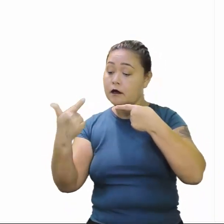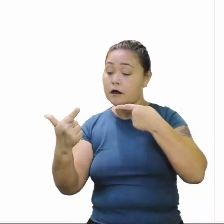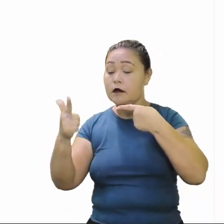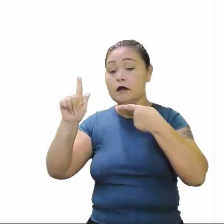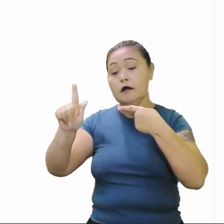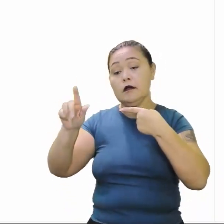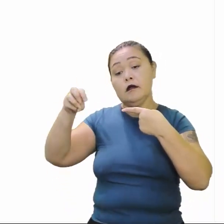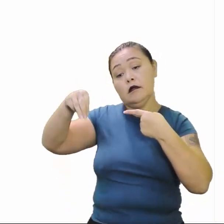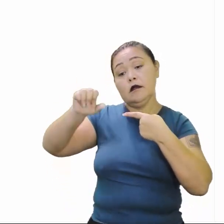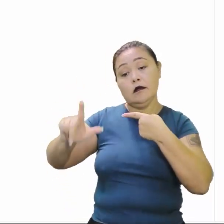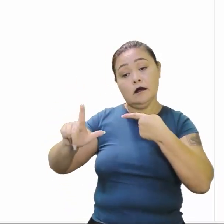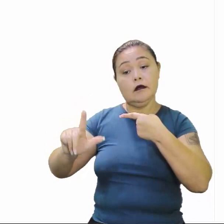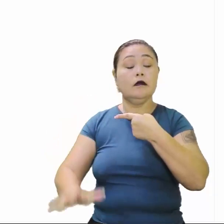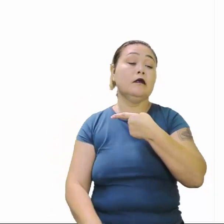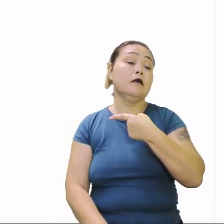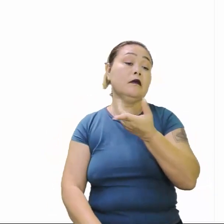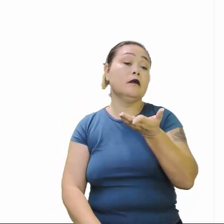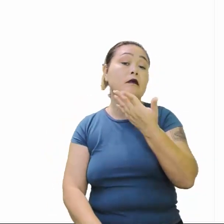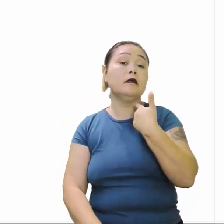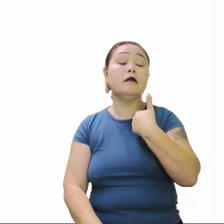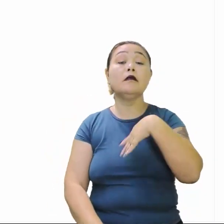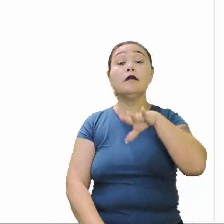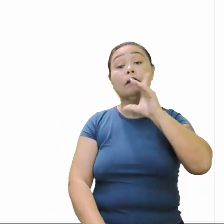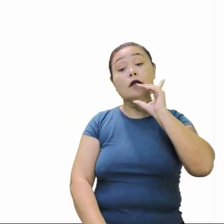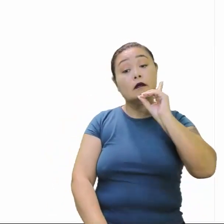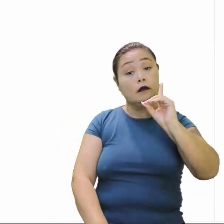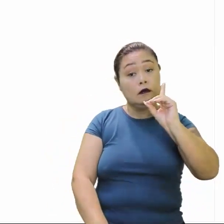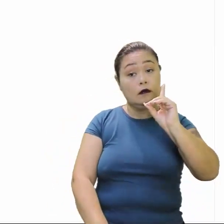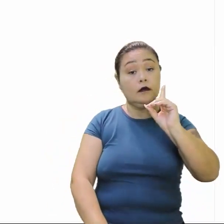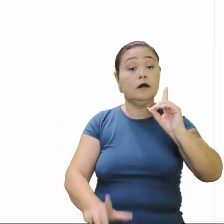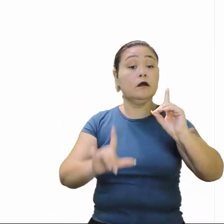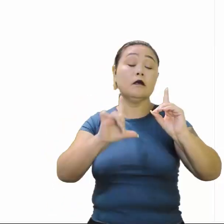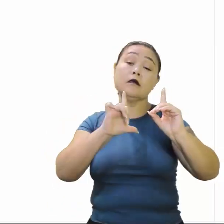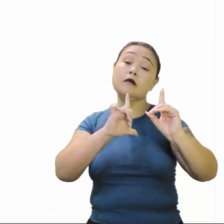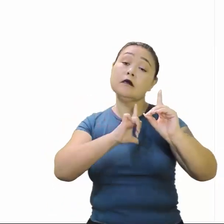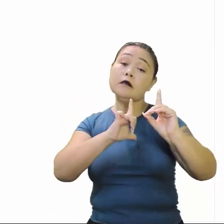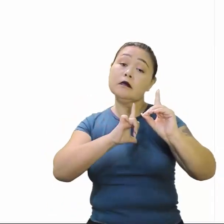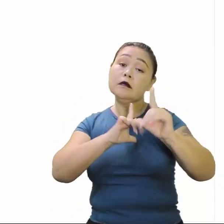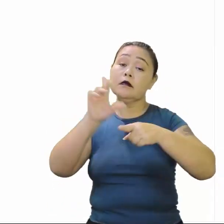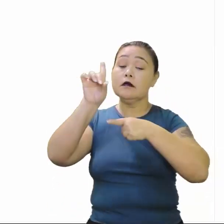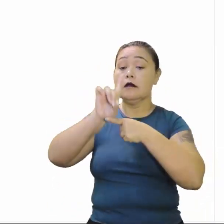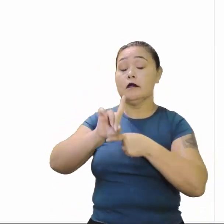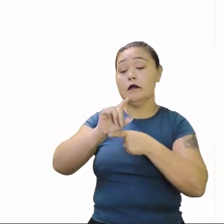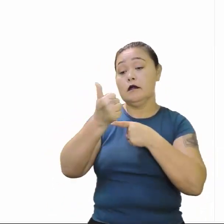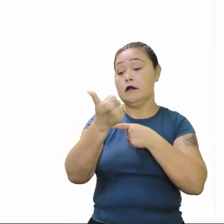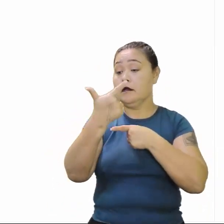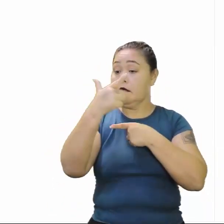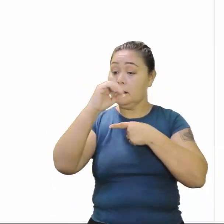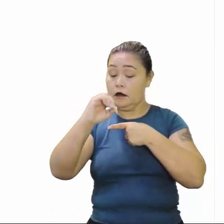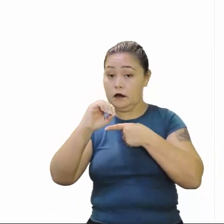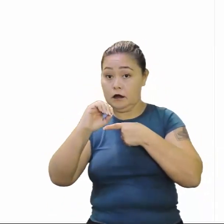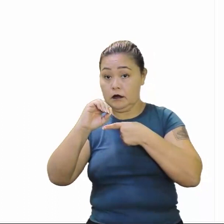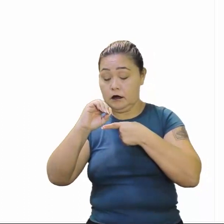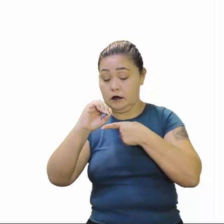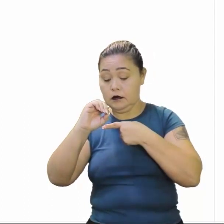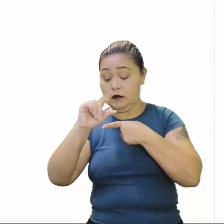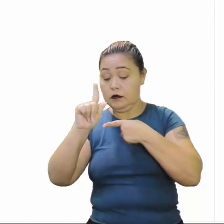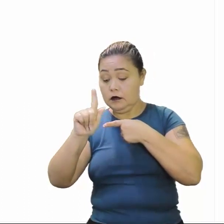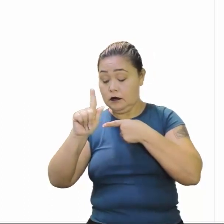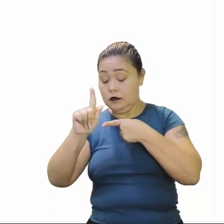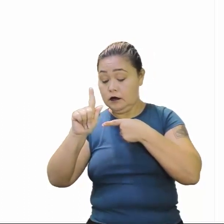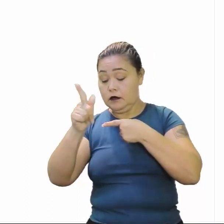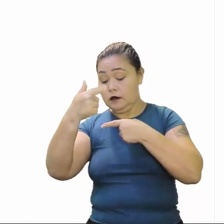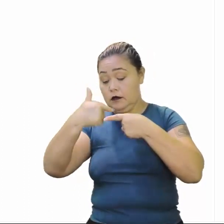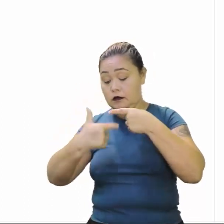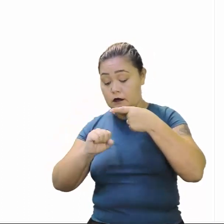gramas por mililitro. Na letra D, densidade 120 gramas